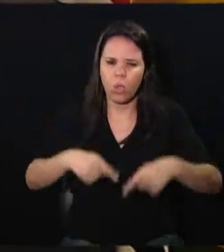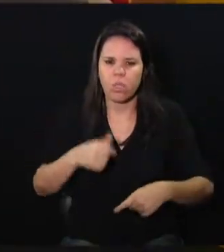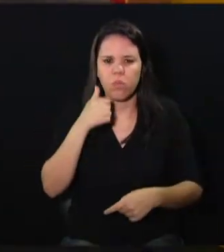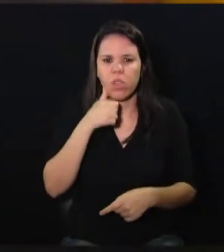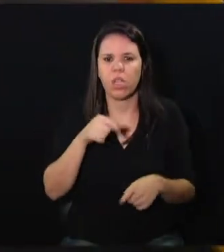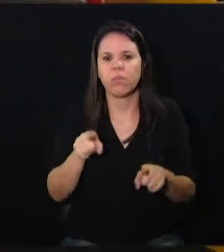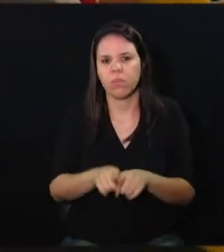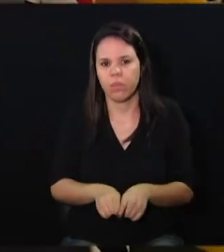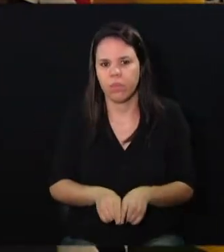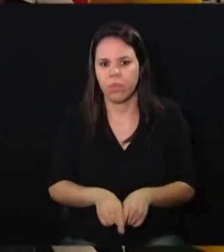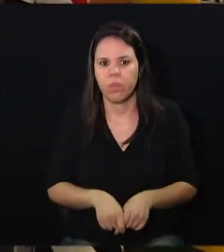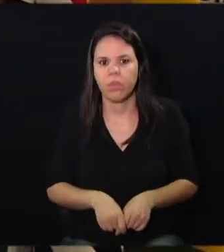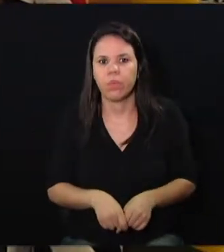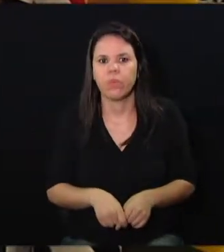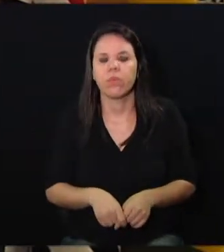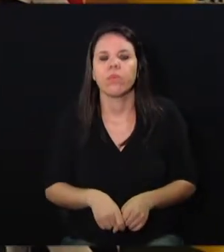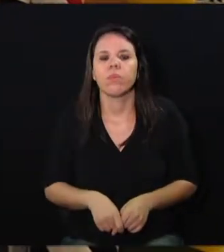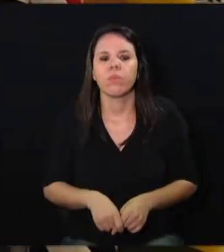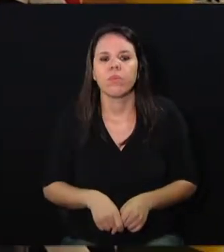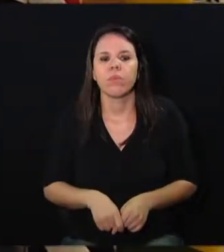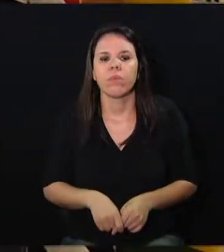projeto de lei visa